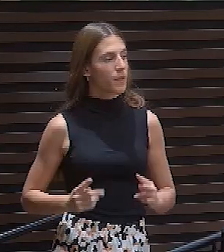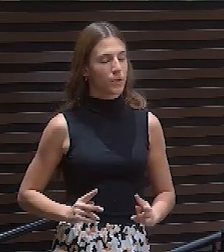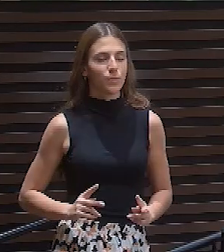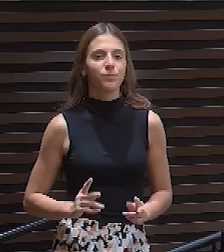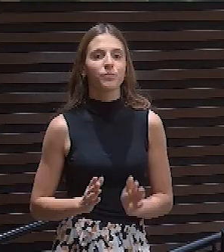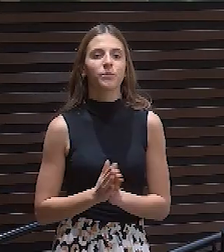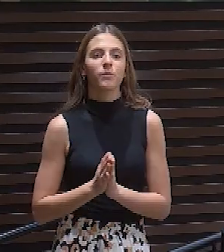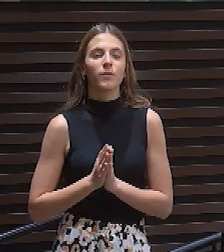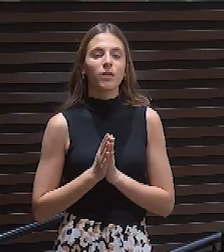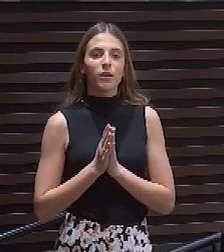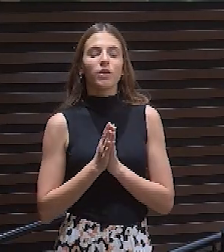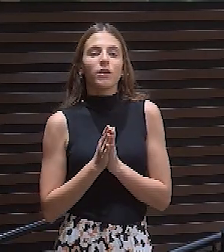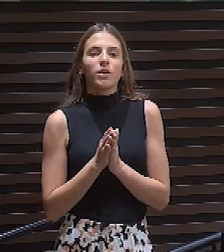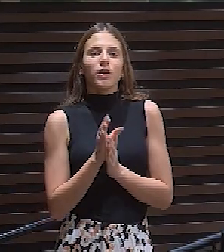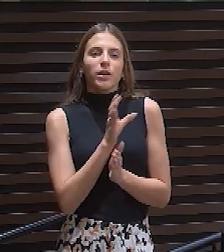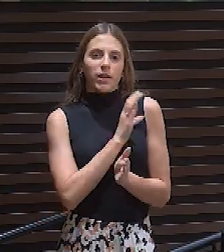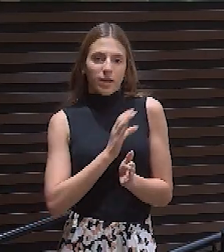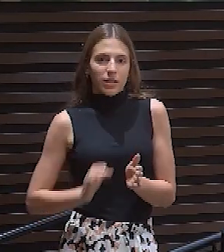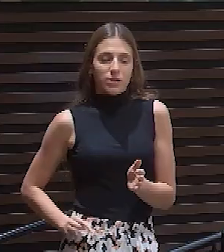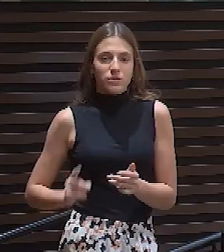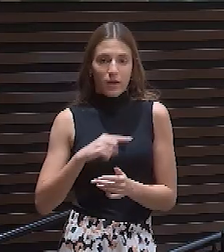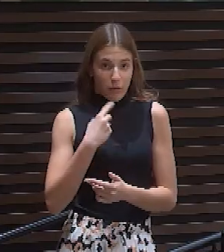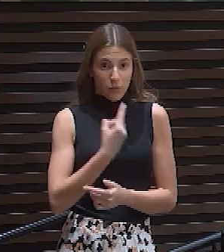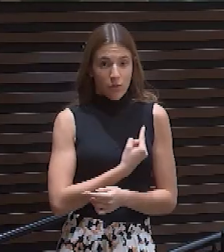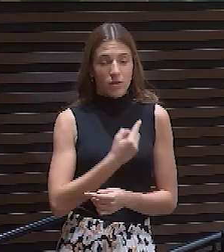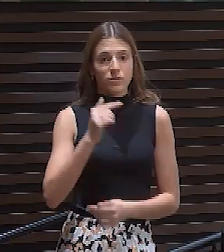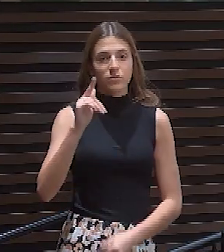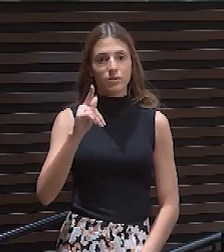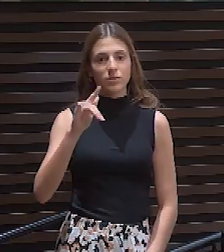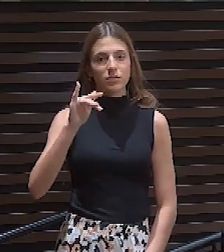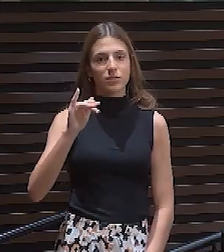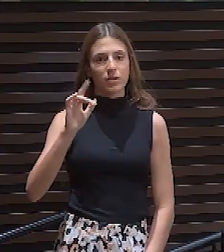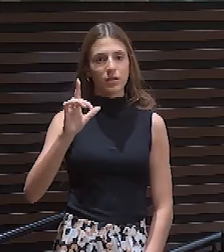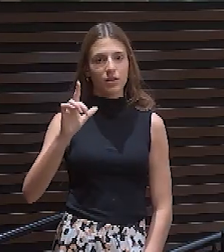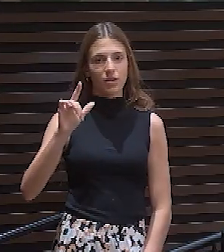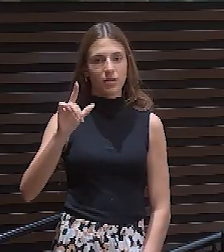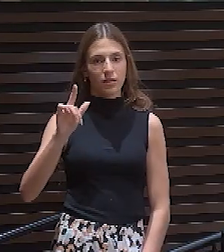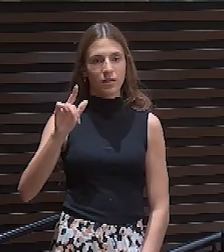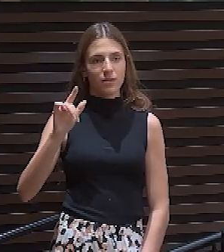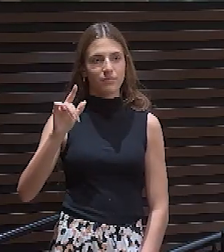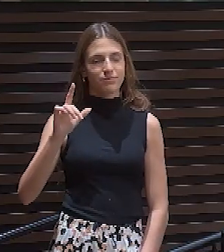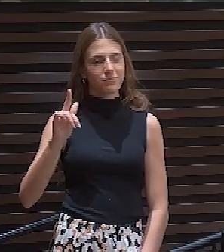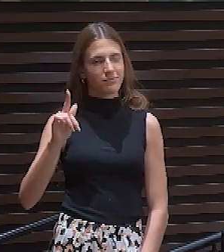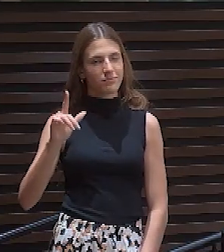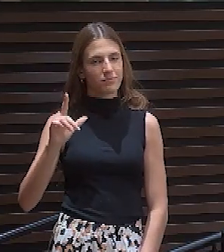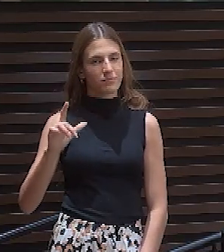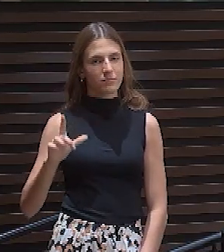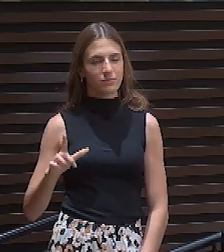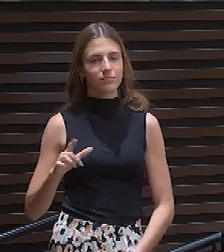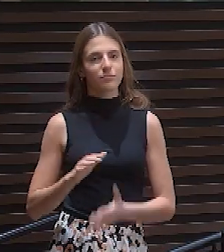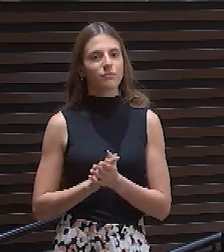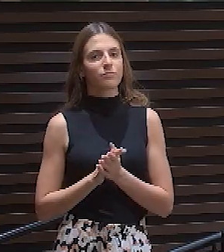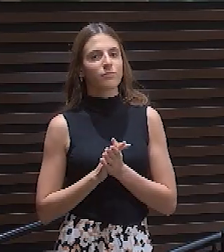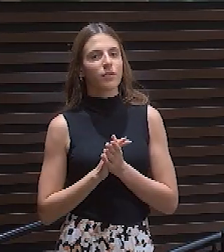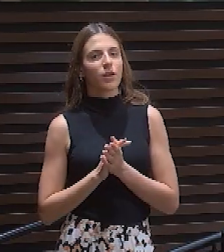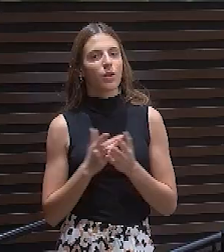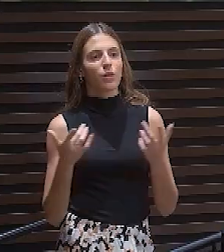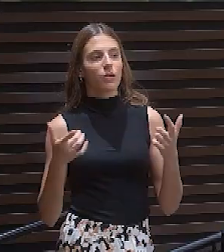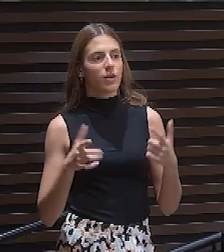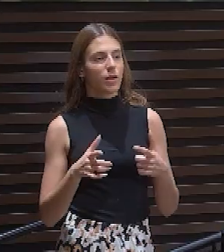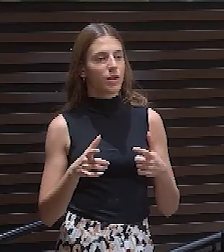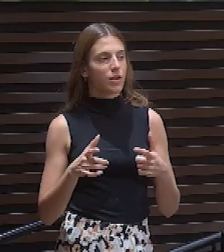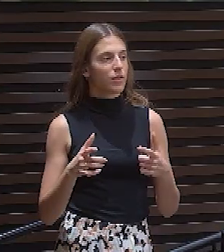Cristo é o nosso Gilgal, lugar onde a vergonha é removida,